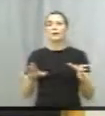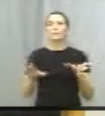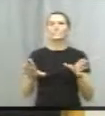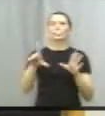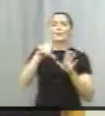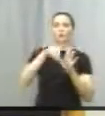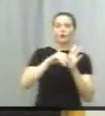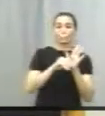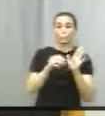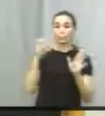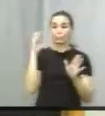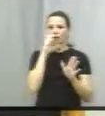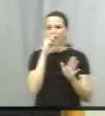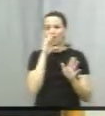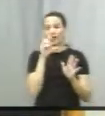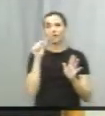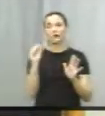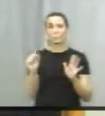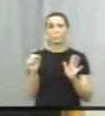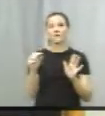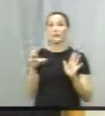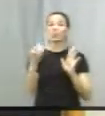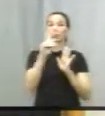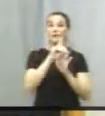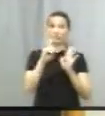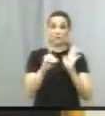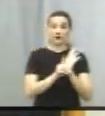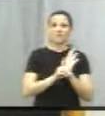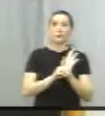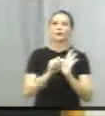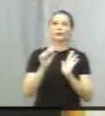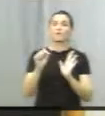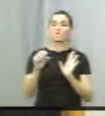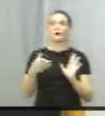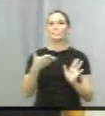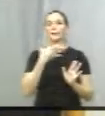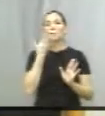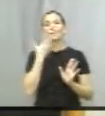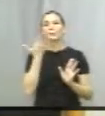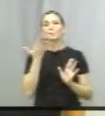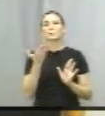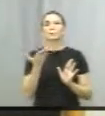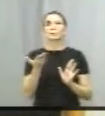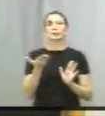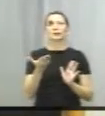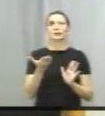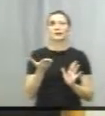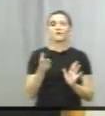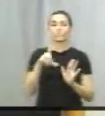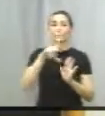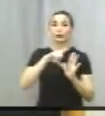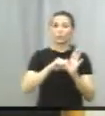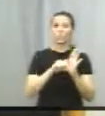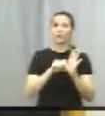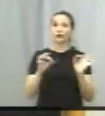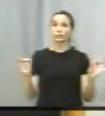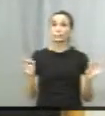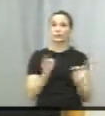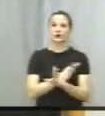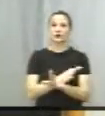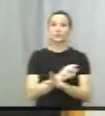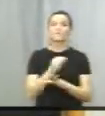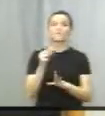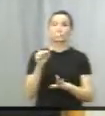essas famílias, vai ser feito um decreto, isso fica mais fácil e fica concluído que o